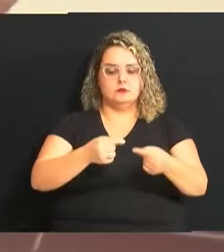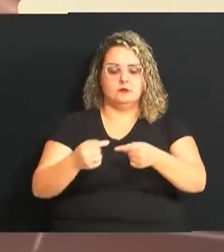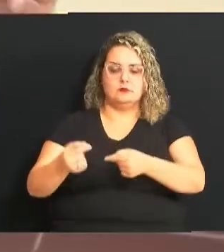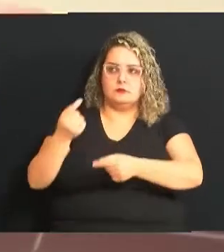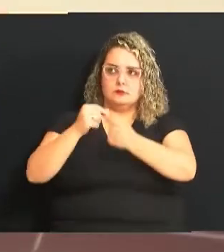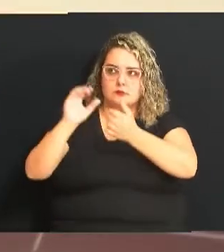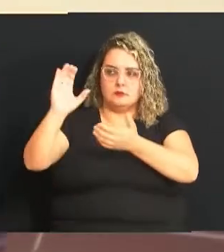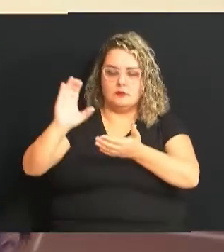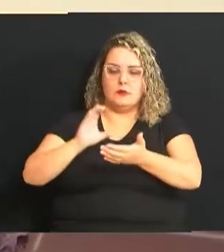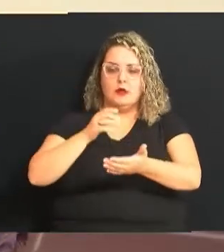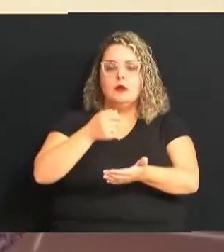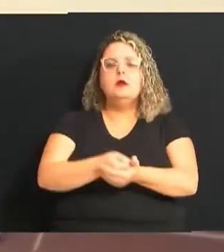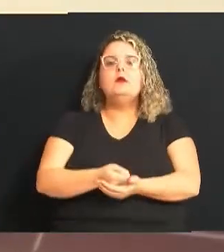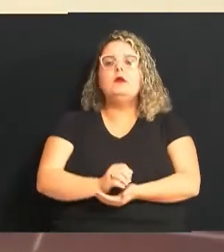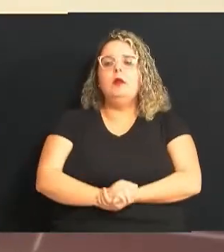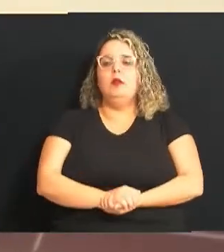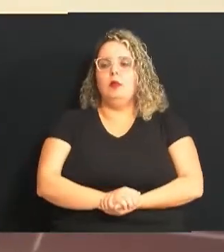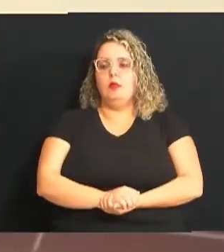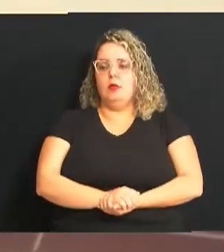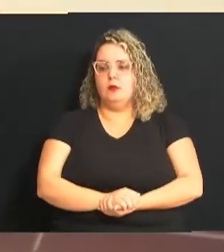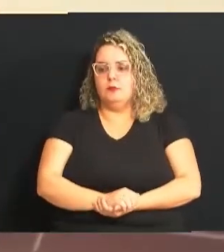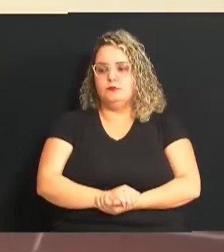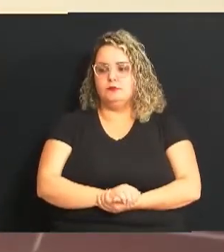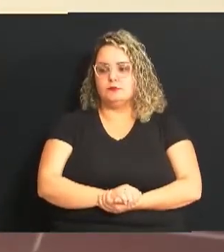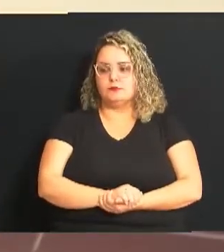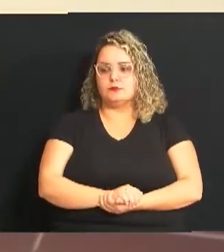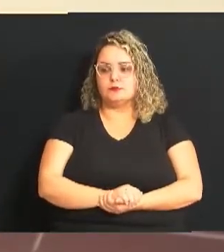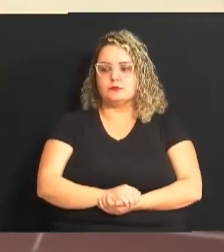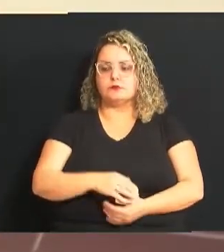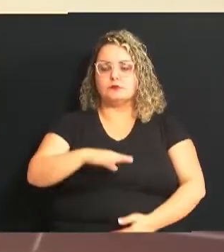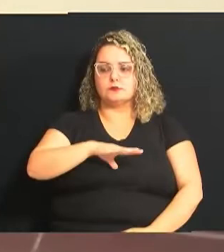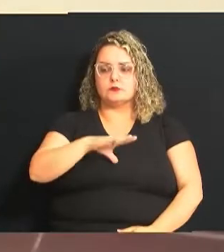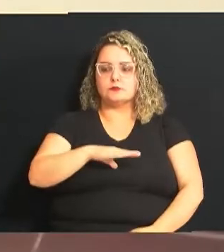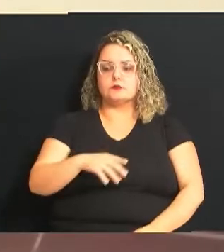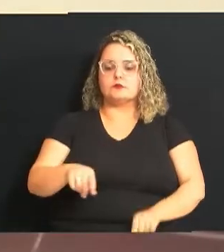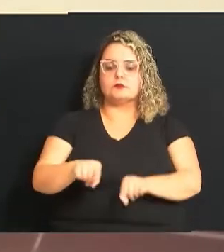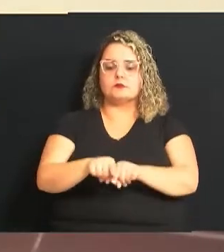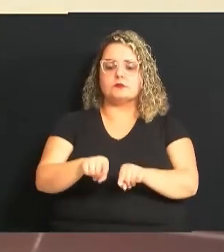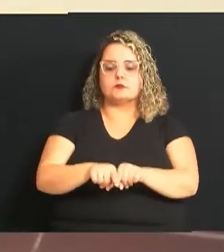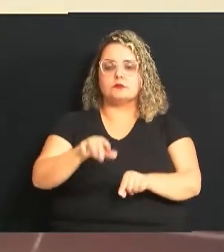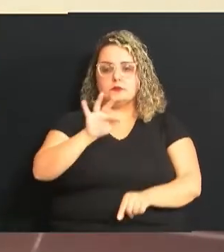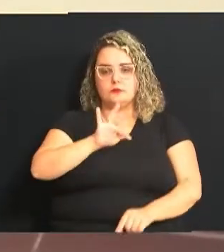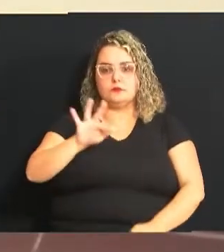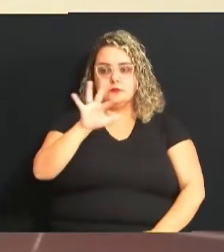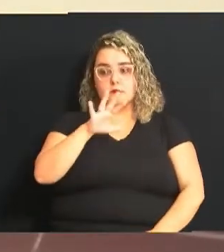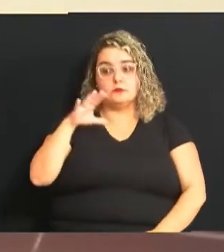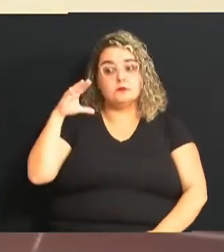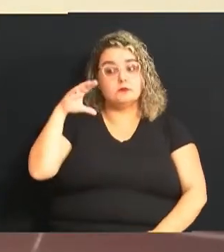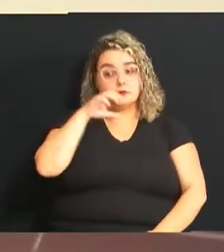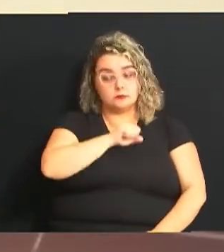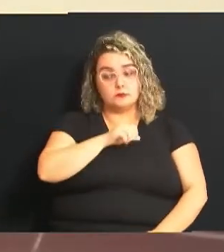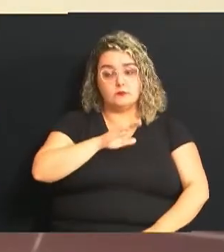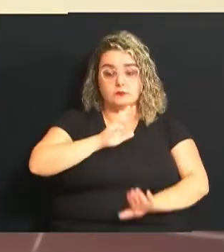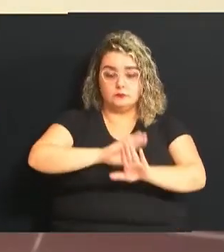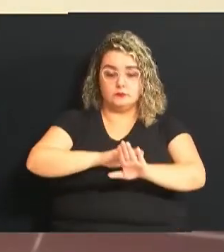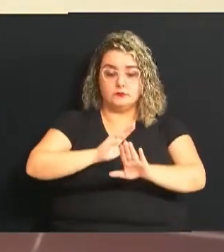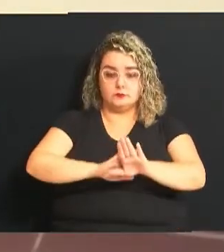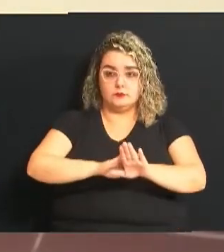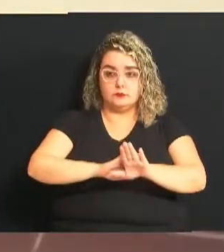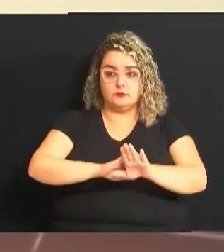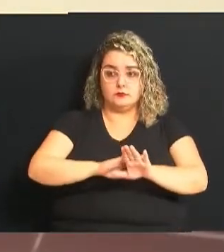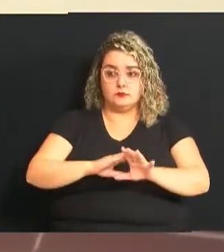municipal como federal, estadual, porque eu acho que a gente vai ter que rapidamente atuar numa escala